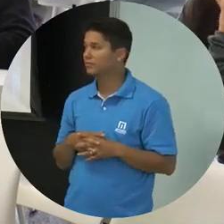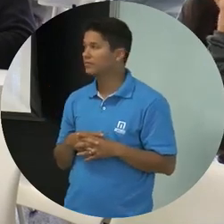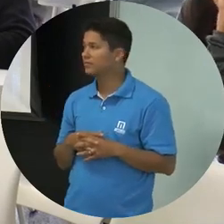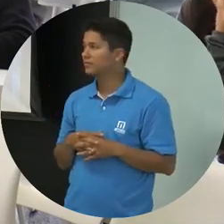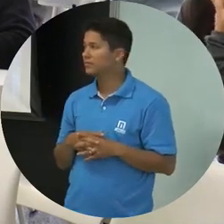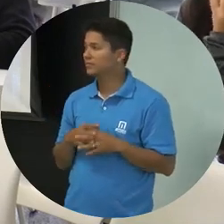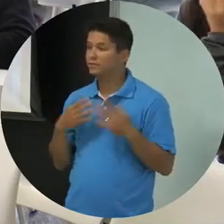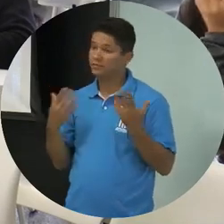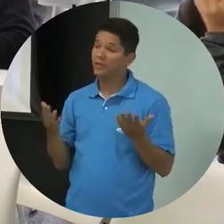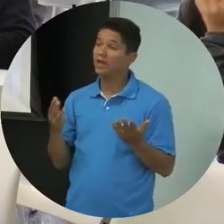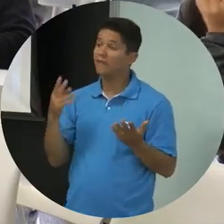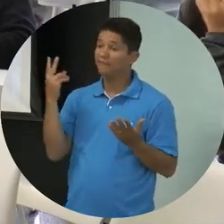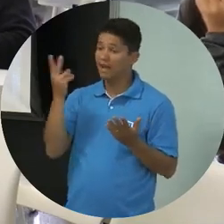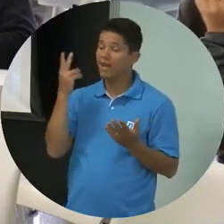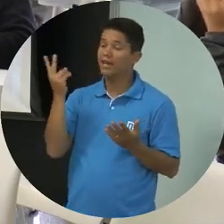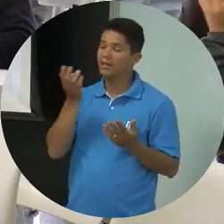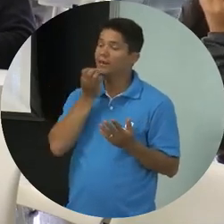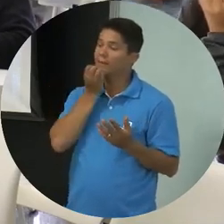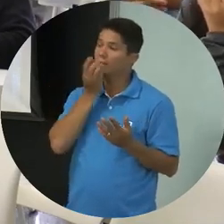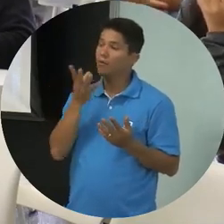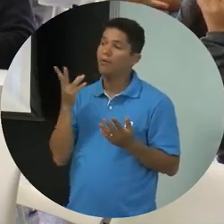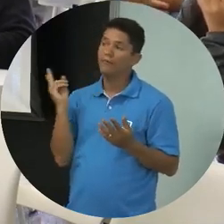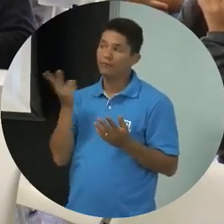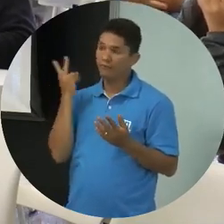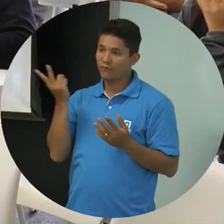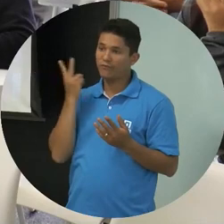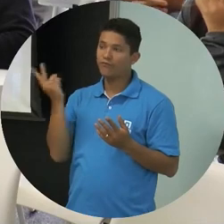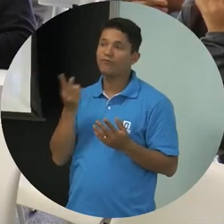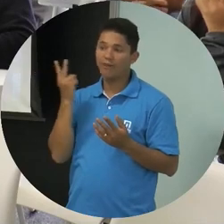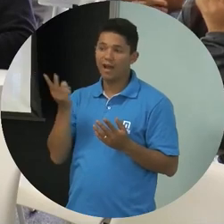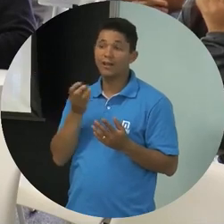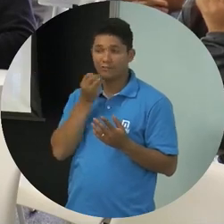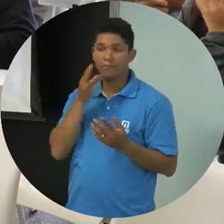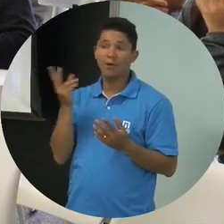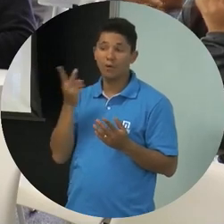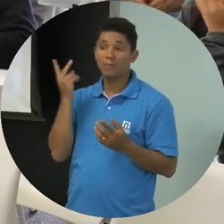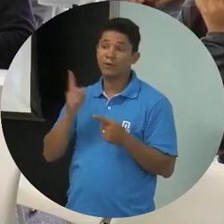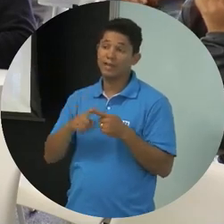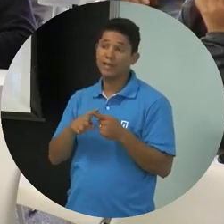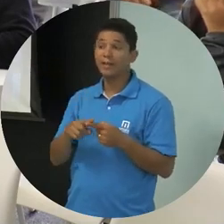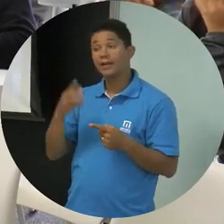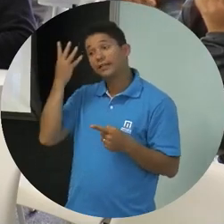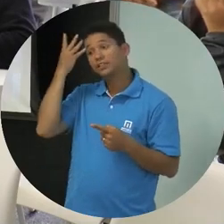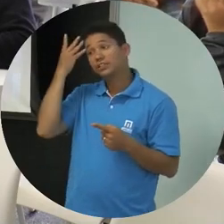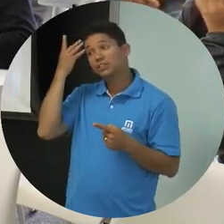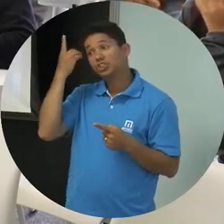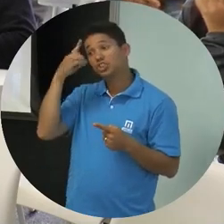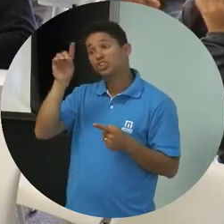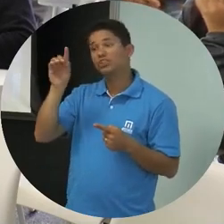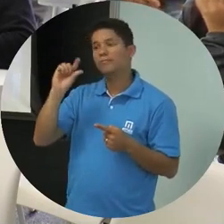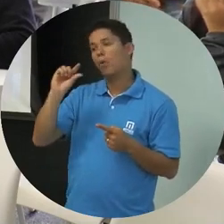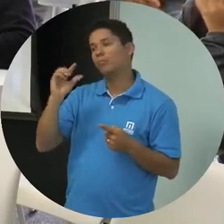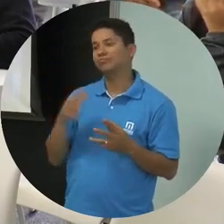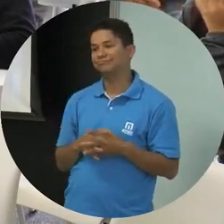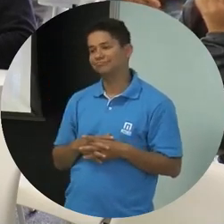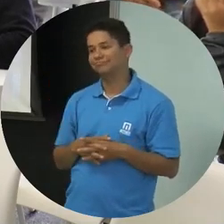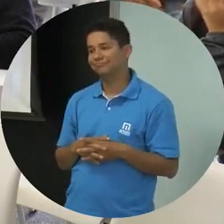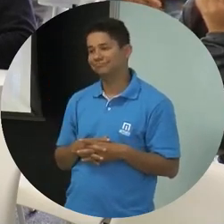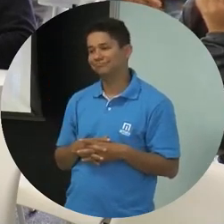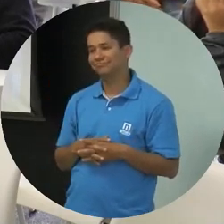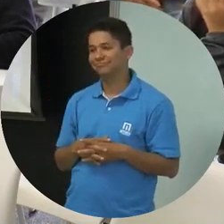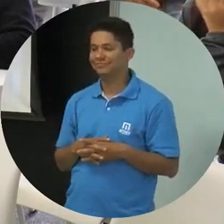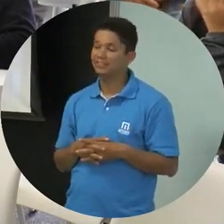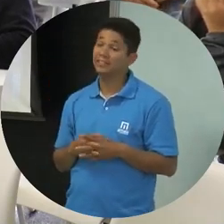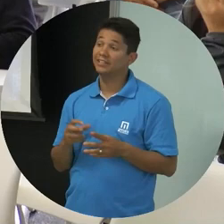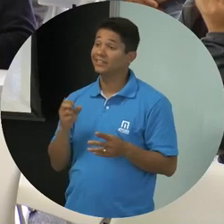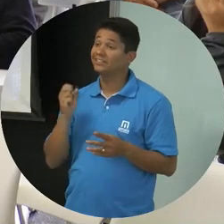Para isso vale a pena, porque ele vai fazer isso em poucos dias. Se você for fazer manual, você vai ter que pendurar um indivíduo,